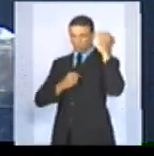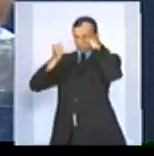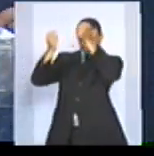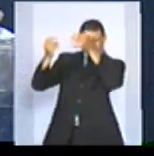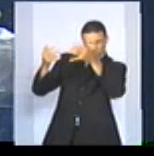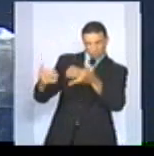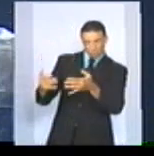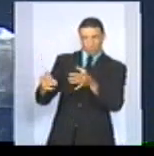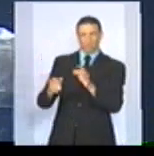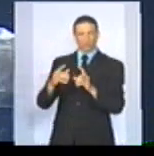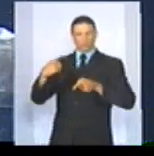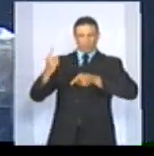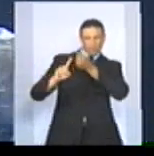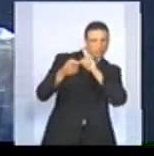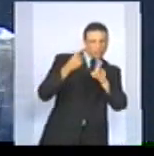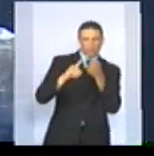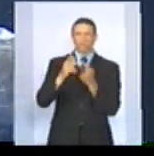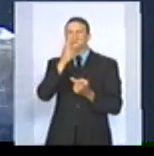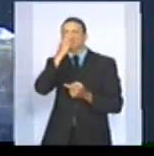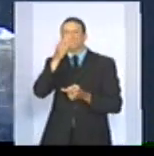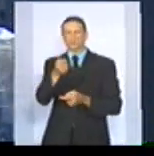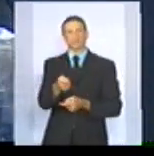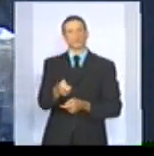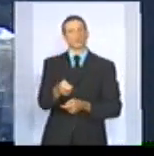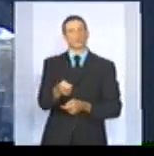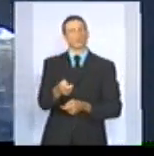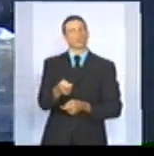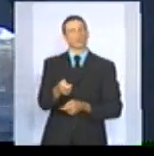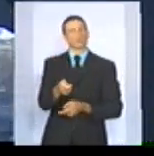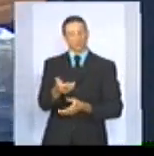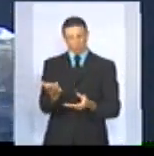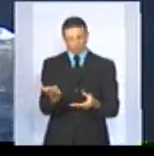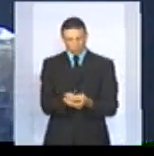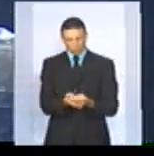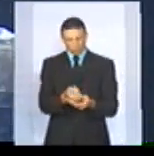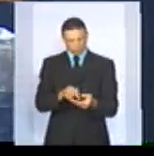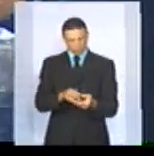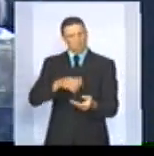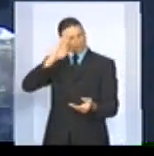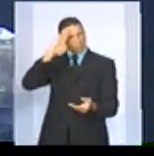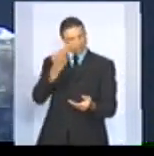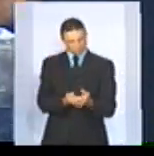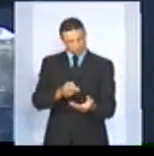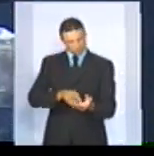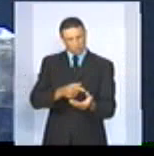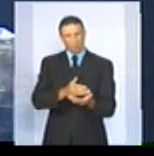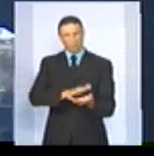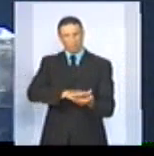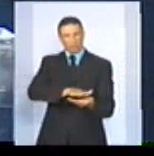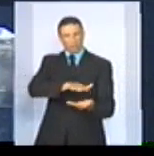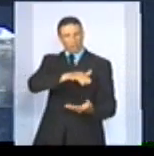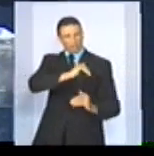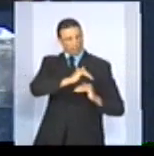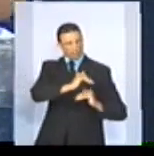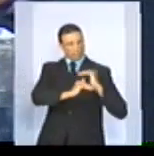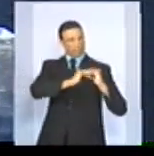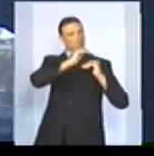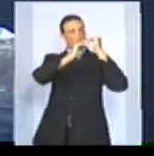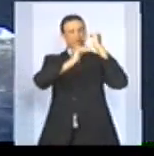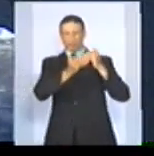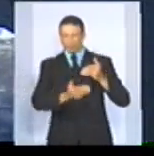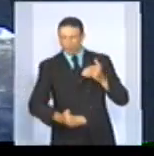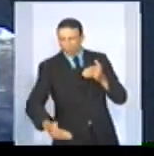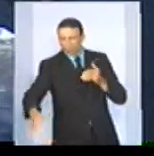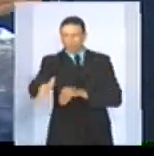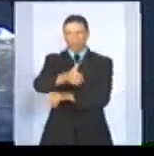nesse processo de debate ele é pequeno mas é um processo Presidente acredita no processo é um processo que pode avançar e pode